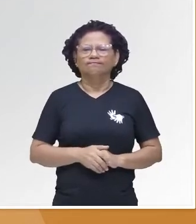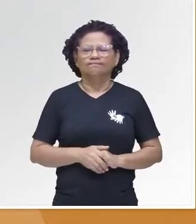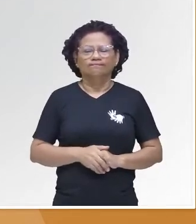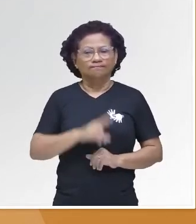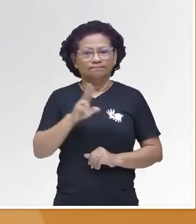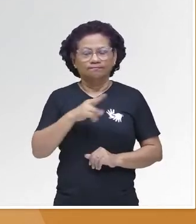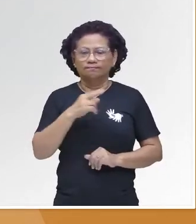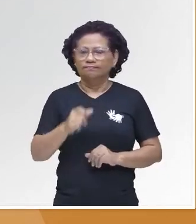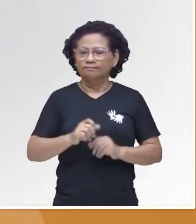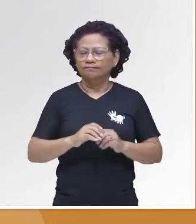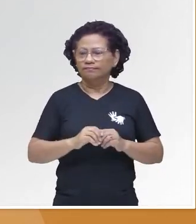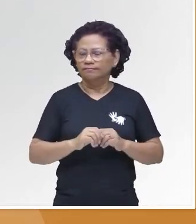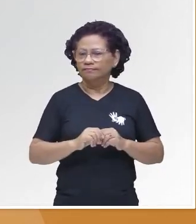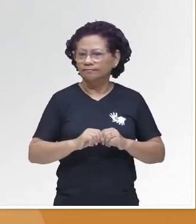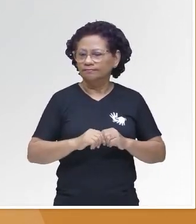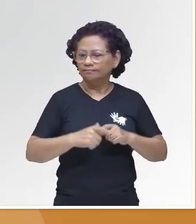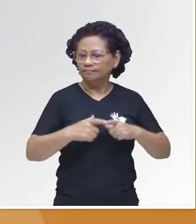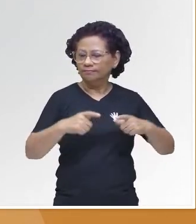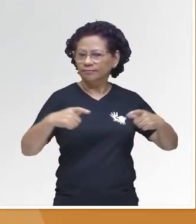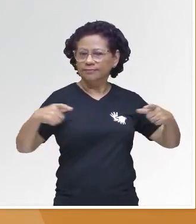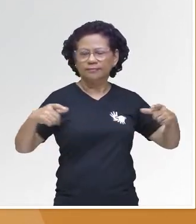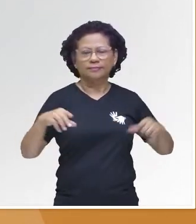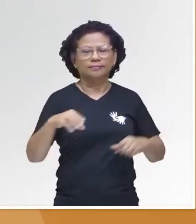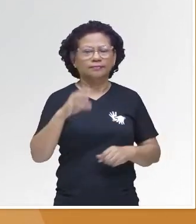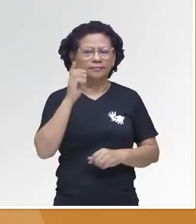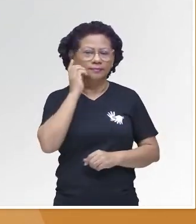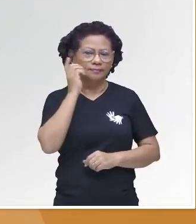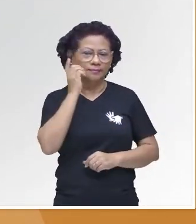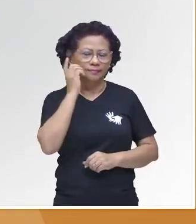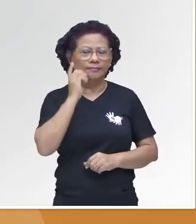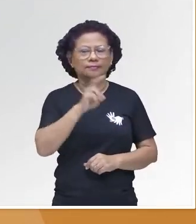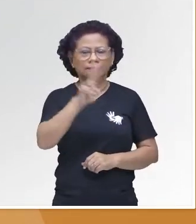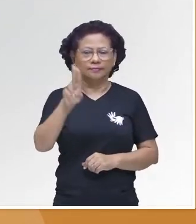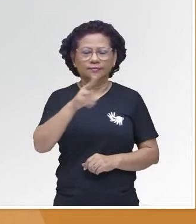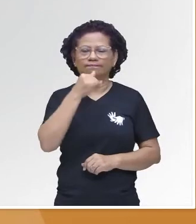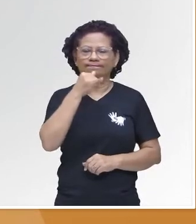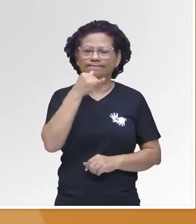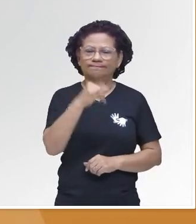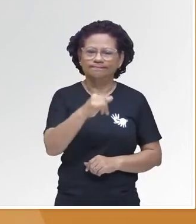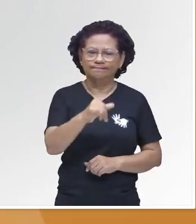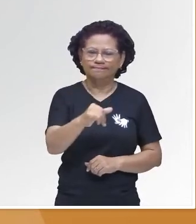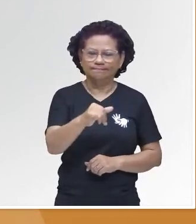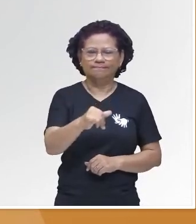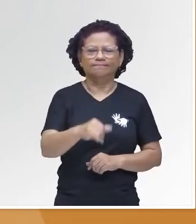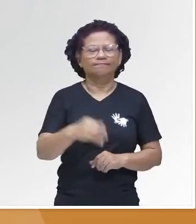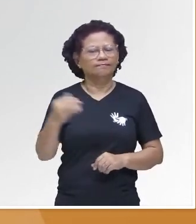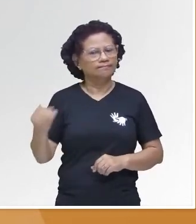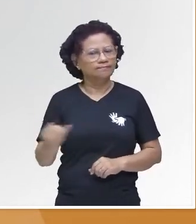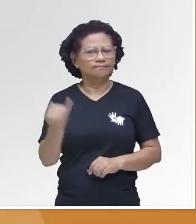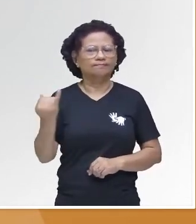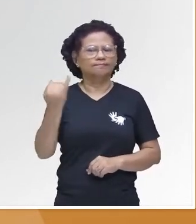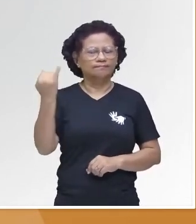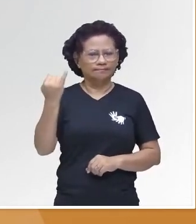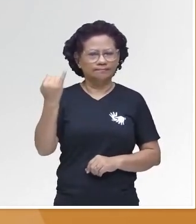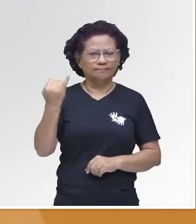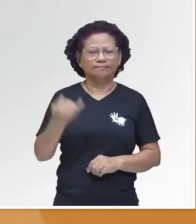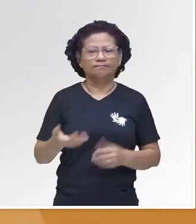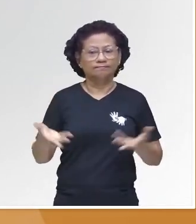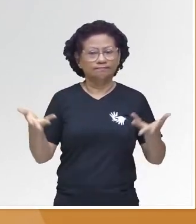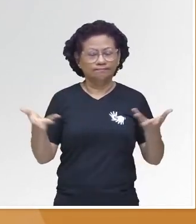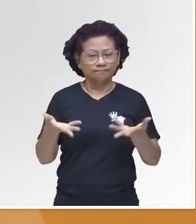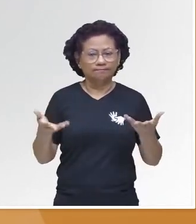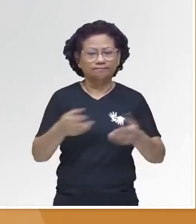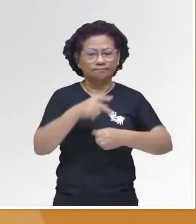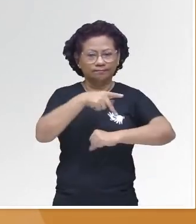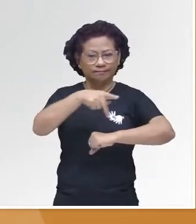tá? Todos os dias fazemos essa utilização, é imprescindível, né? Hoje que os